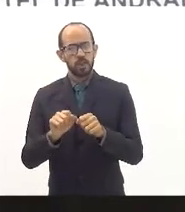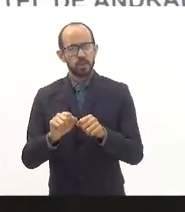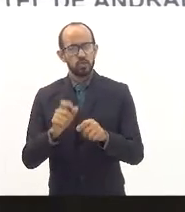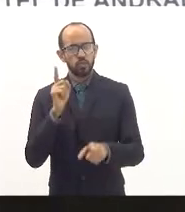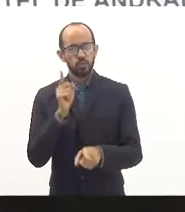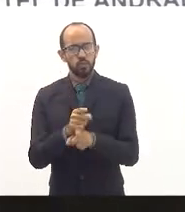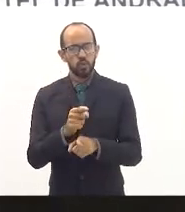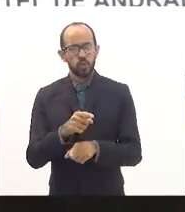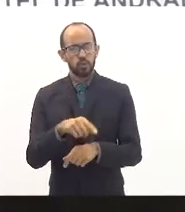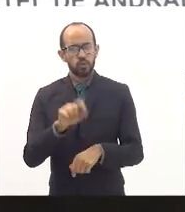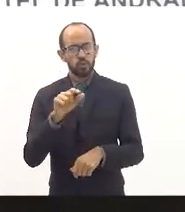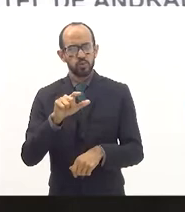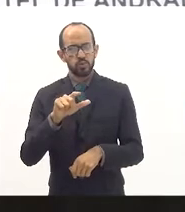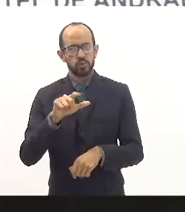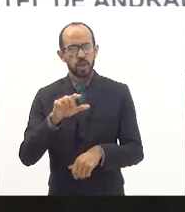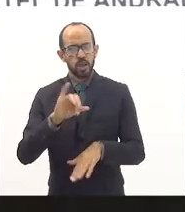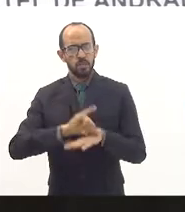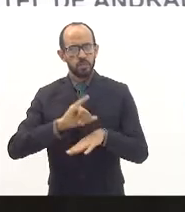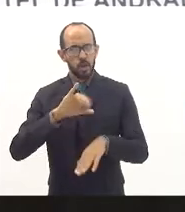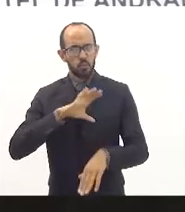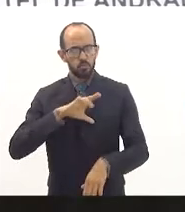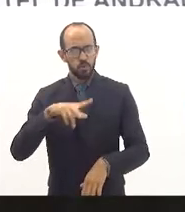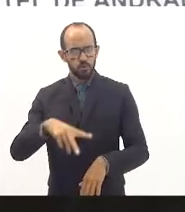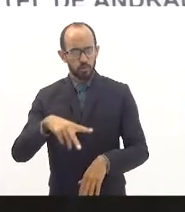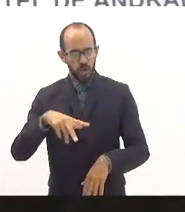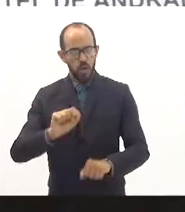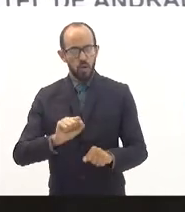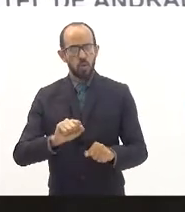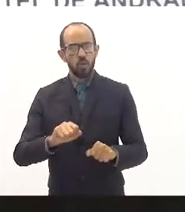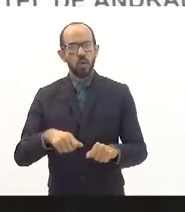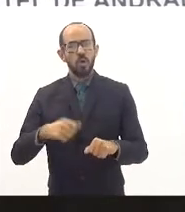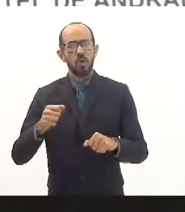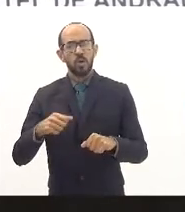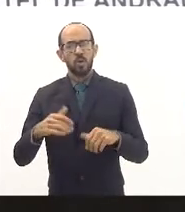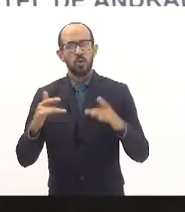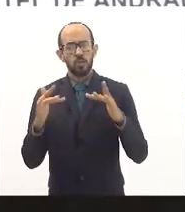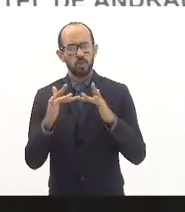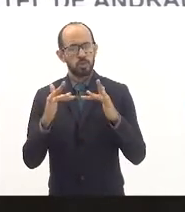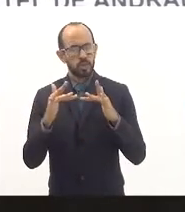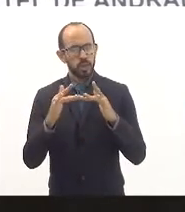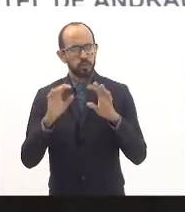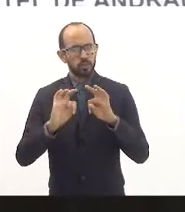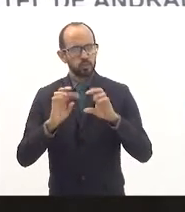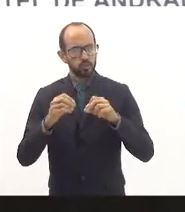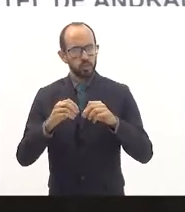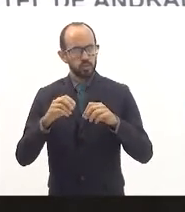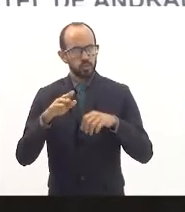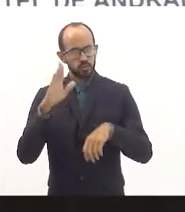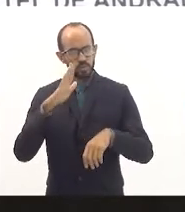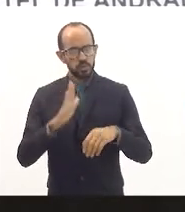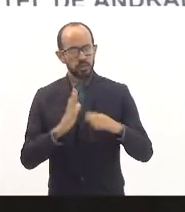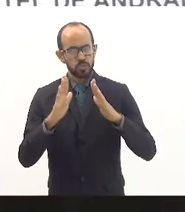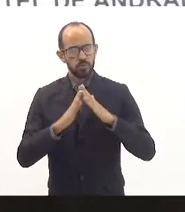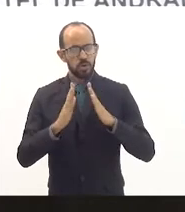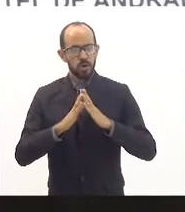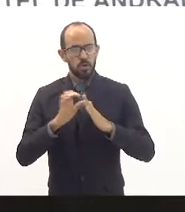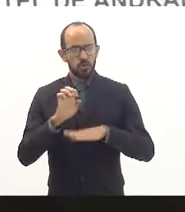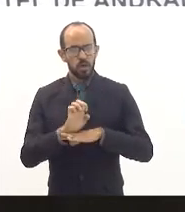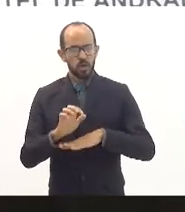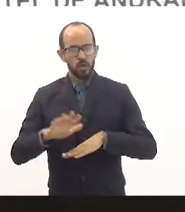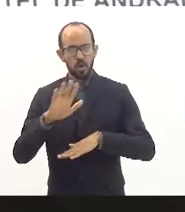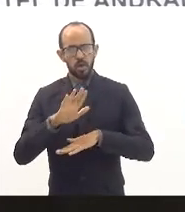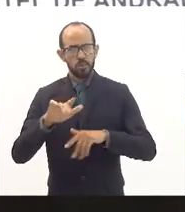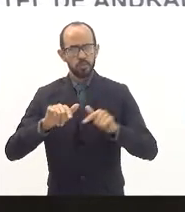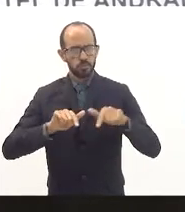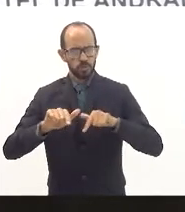estreita colaboração com os exilados brasileiros que viviam lá na Europa e os trabalhistas que lutavam